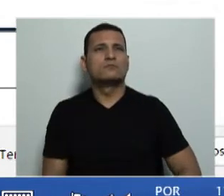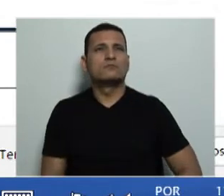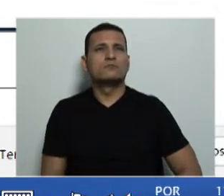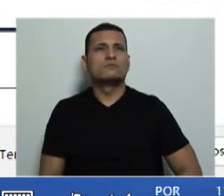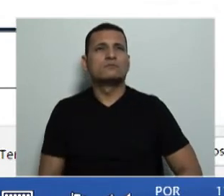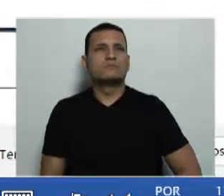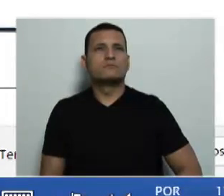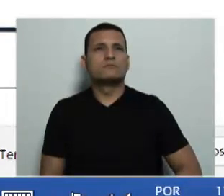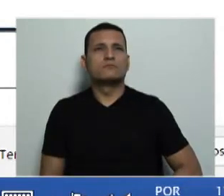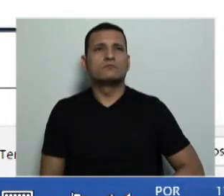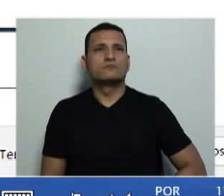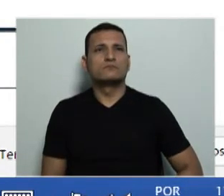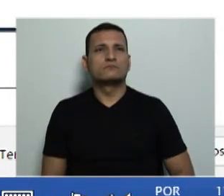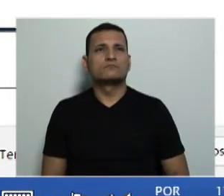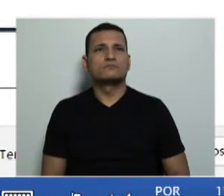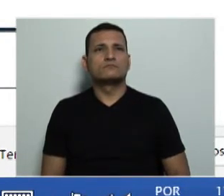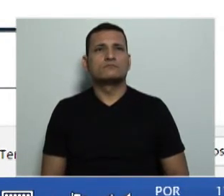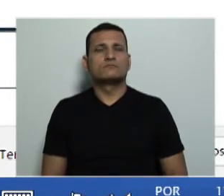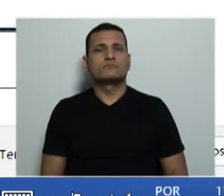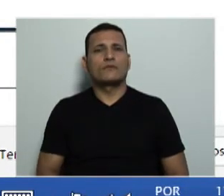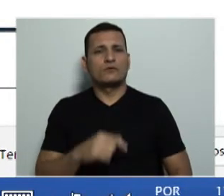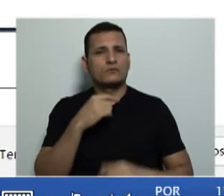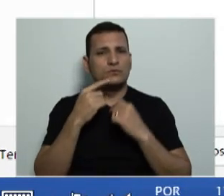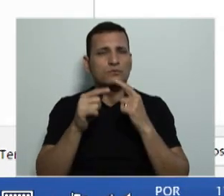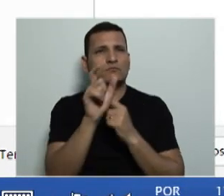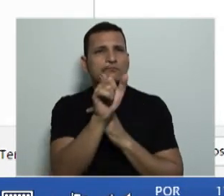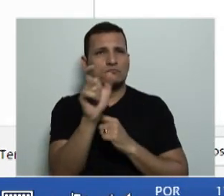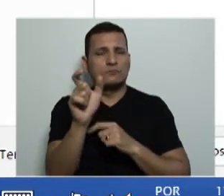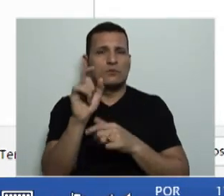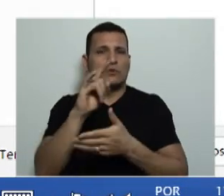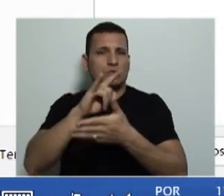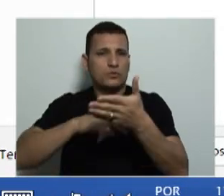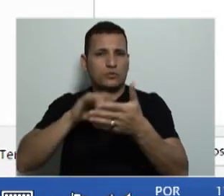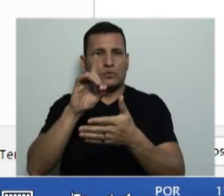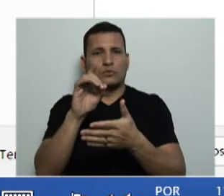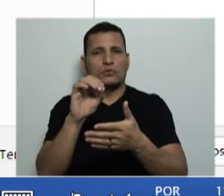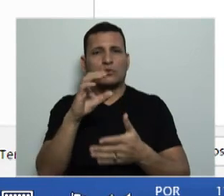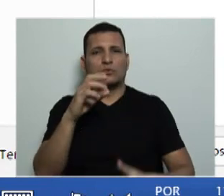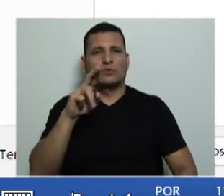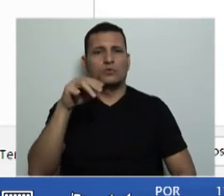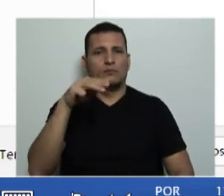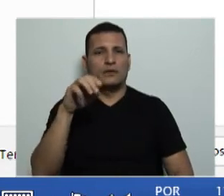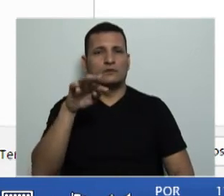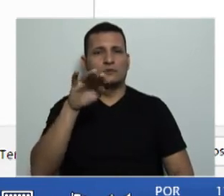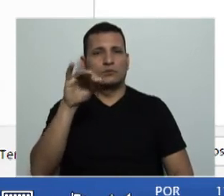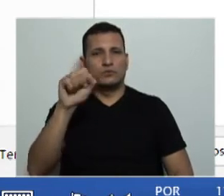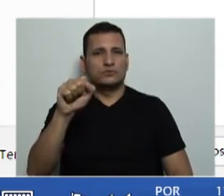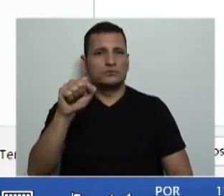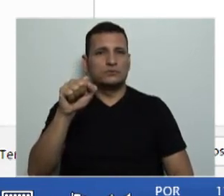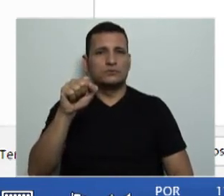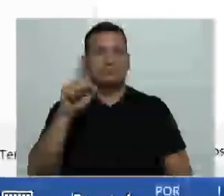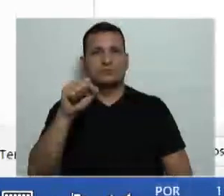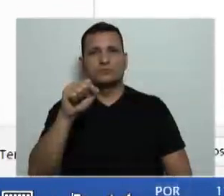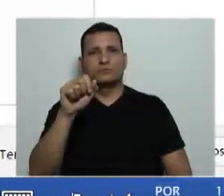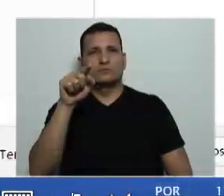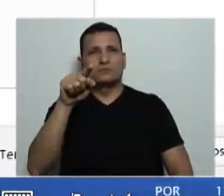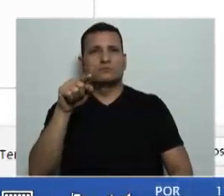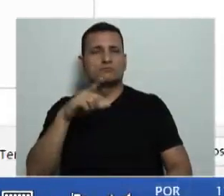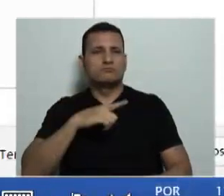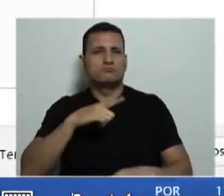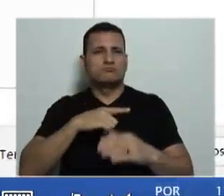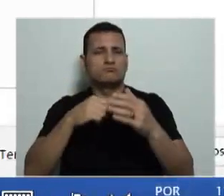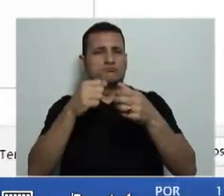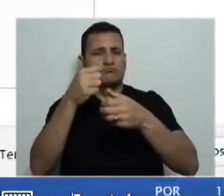E aqui você vai ter o estágio, dúvidas, documentos. Ao clicar em documentos, você vai ter acesso a todos os